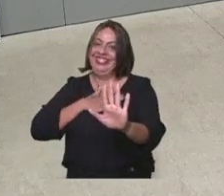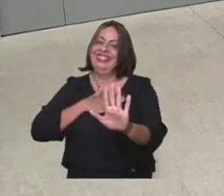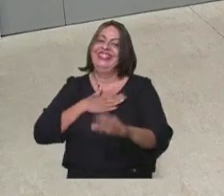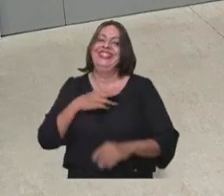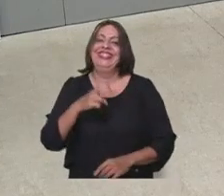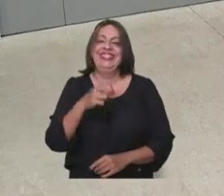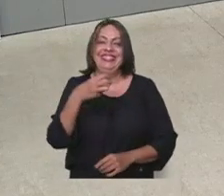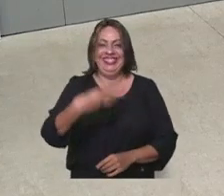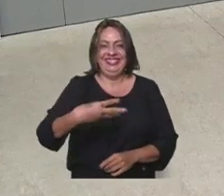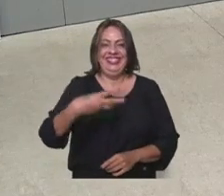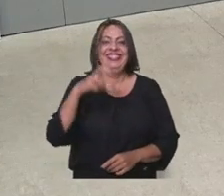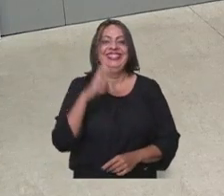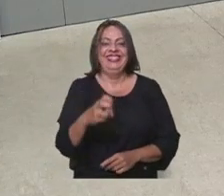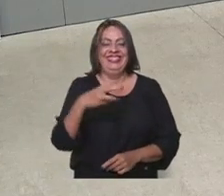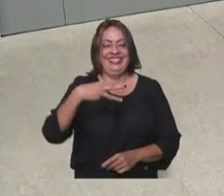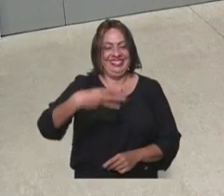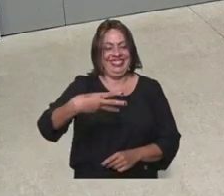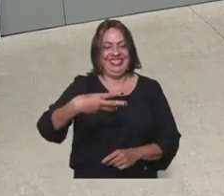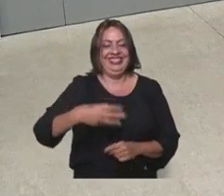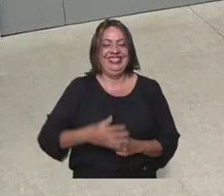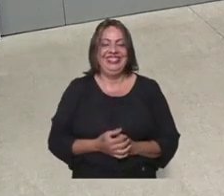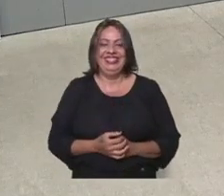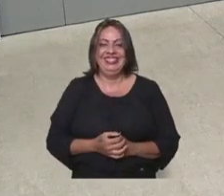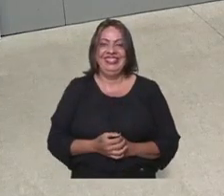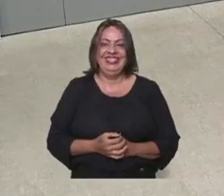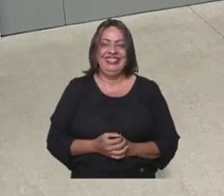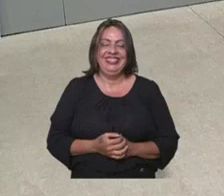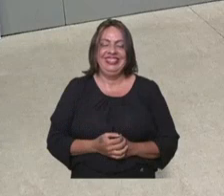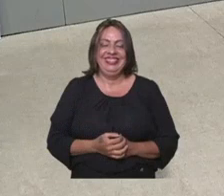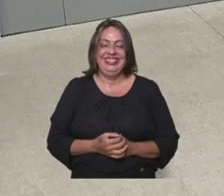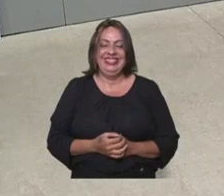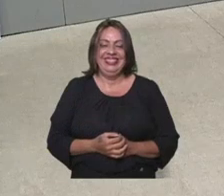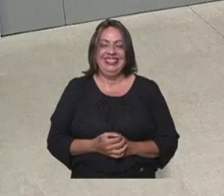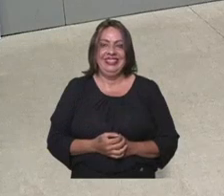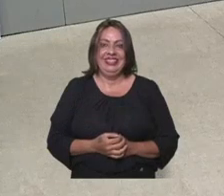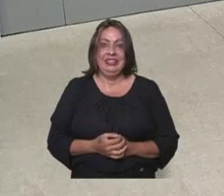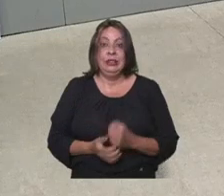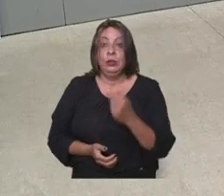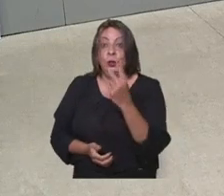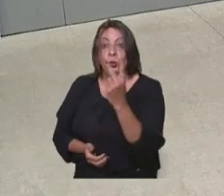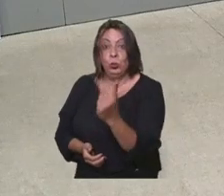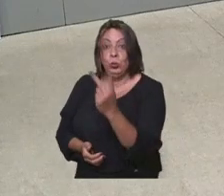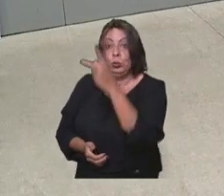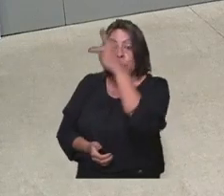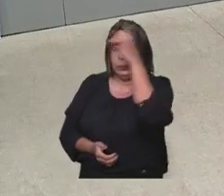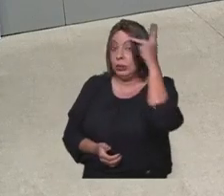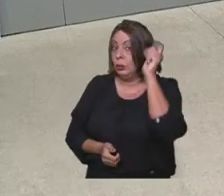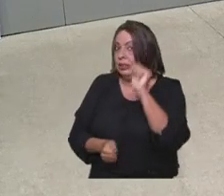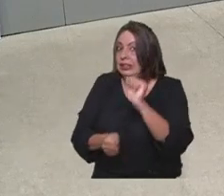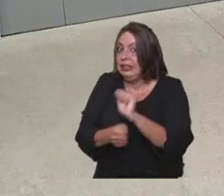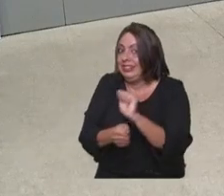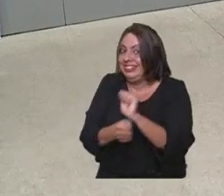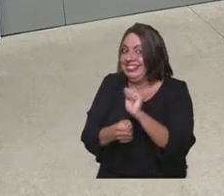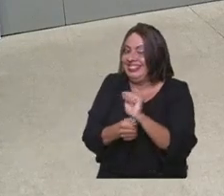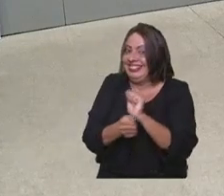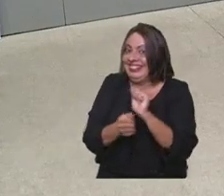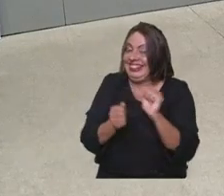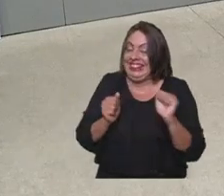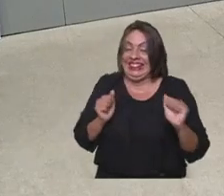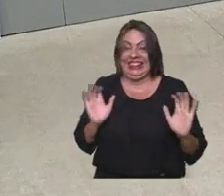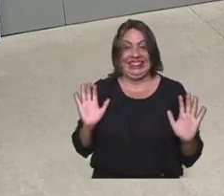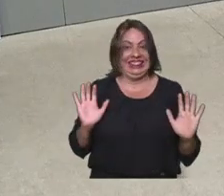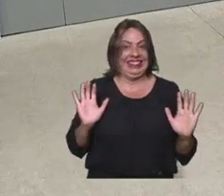Número 53, saiu 53, 53. Dois títulos na expectativa,